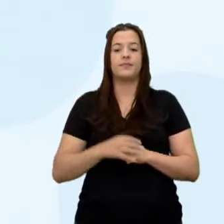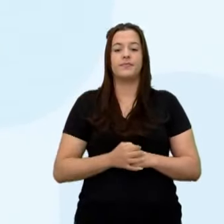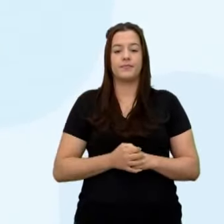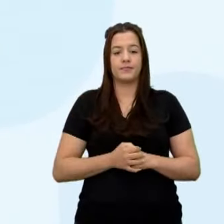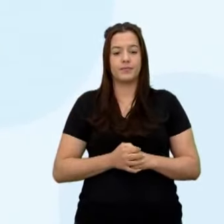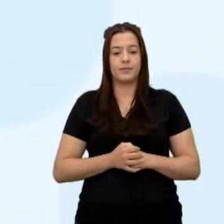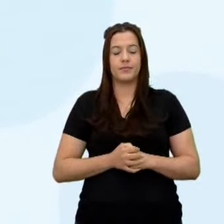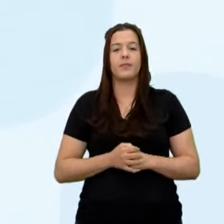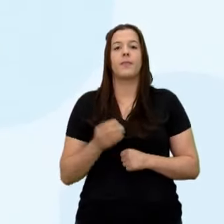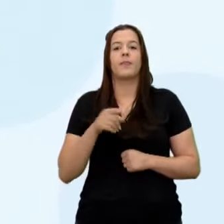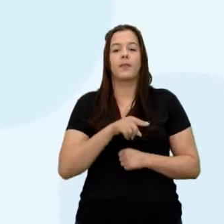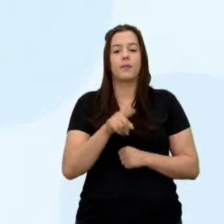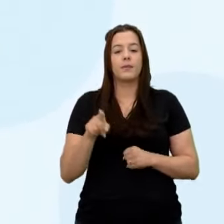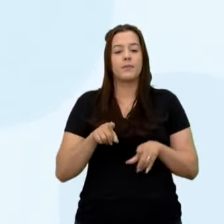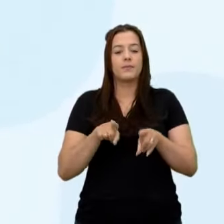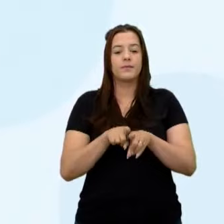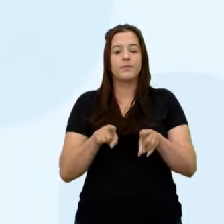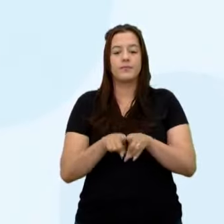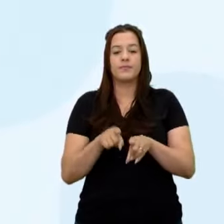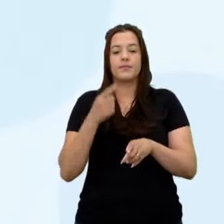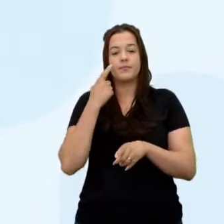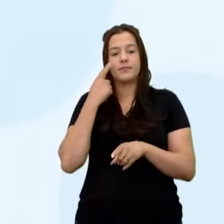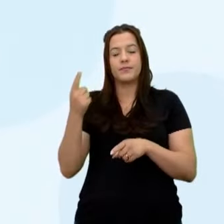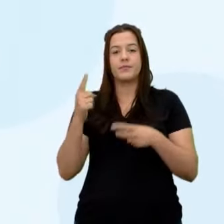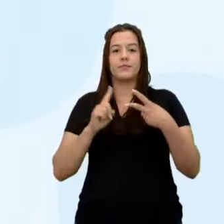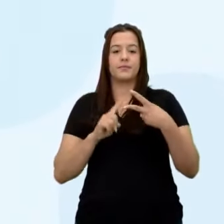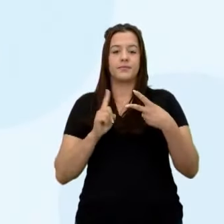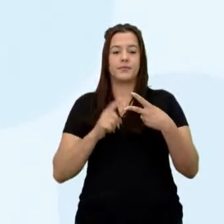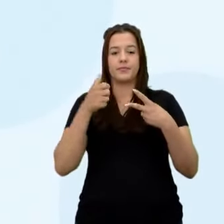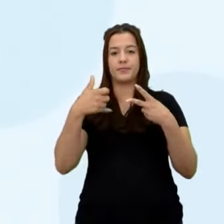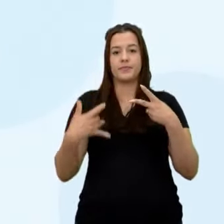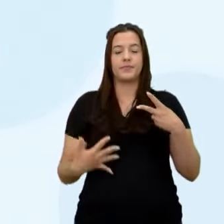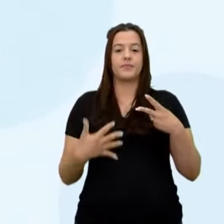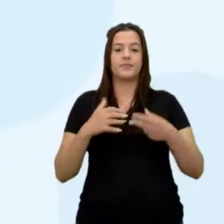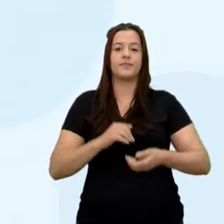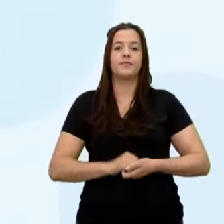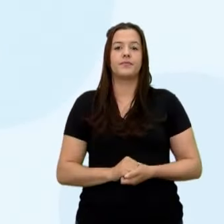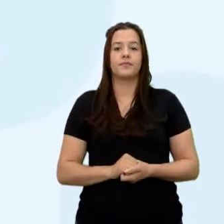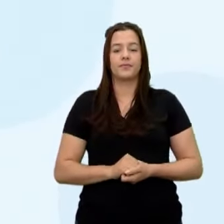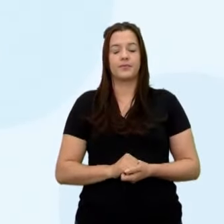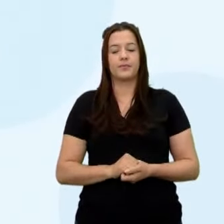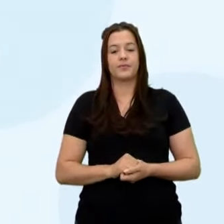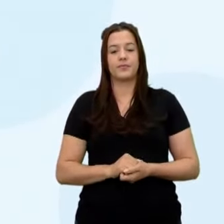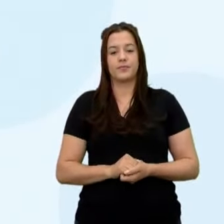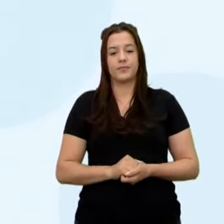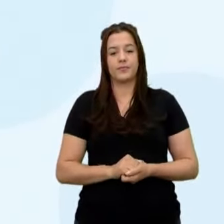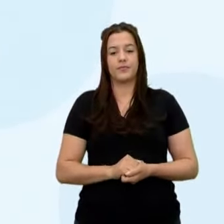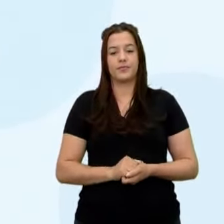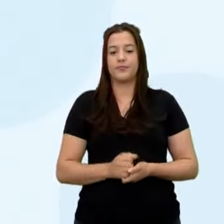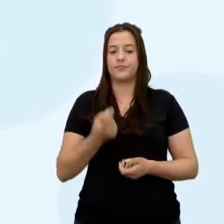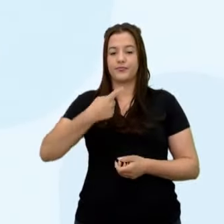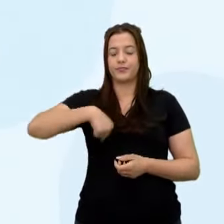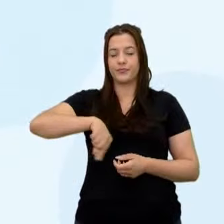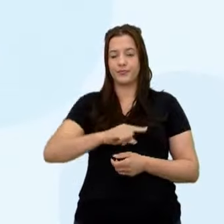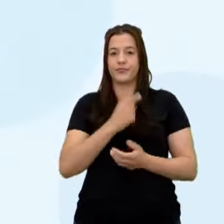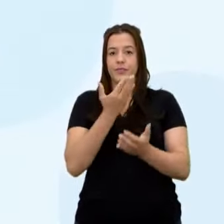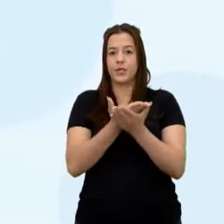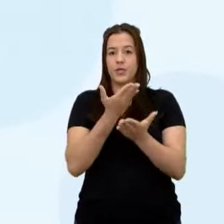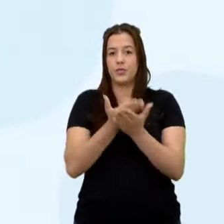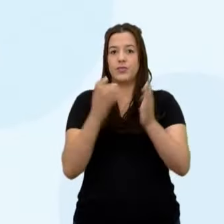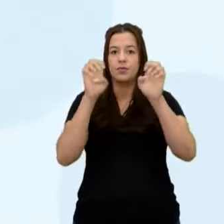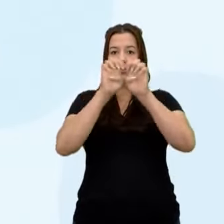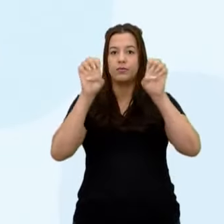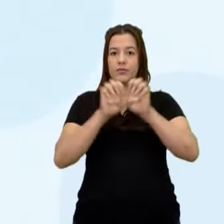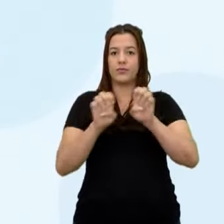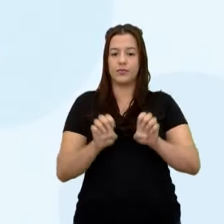the would like to structure and used it to express wishes for the future. Nós estudamos a estrutura